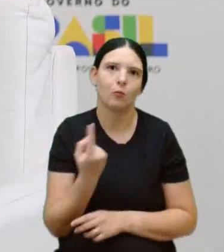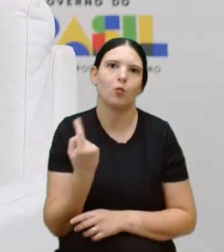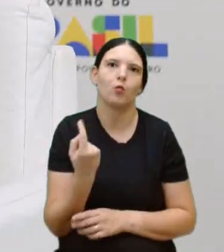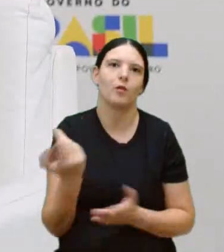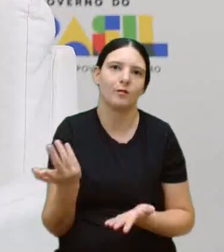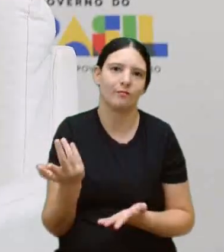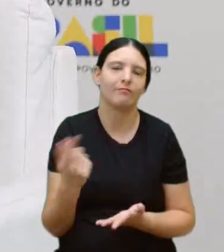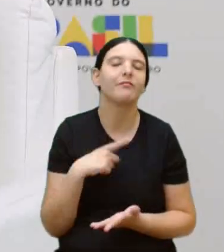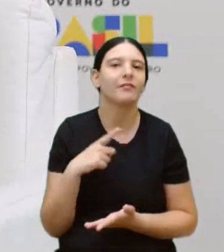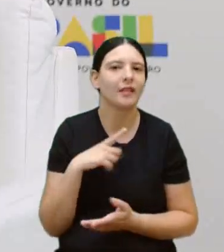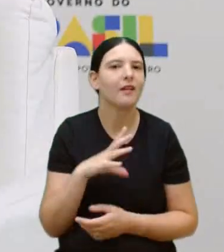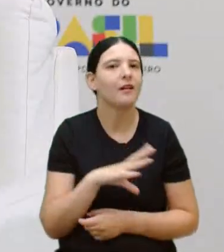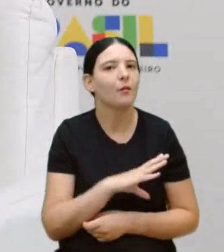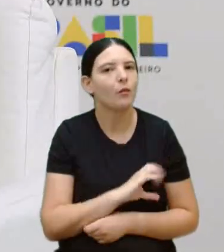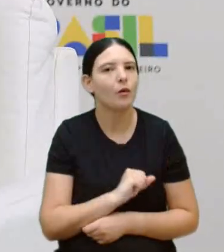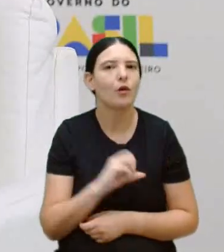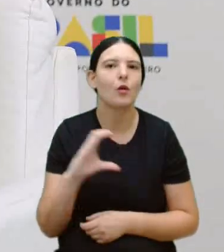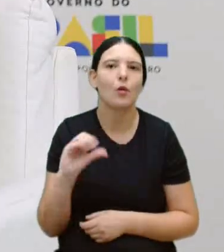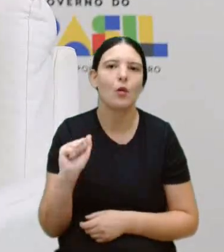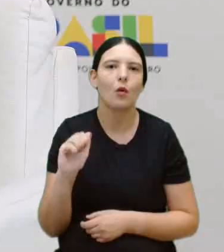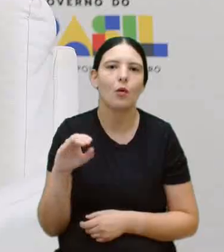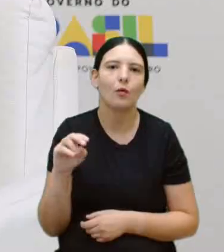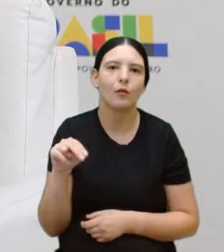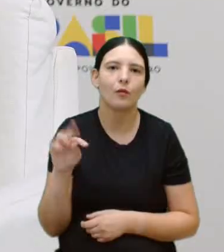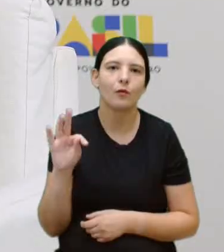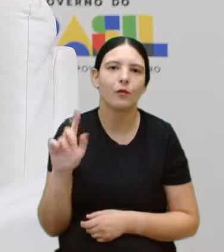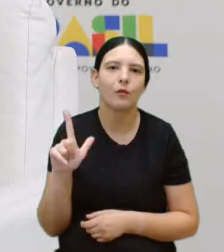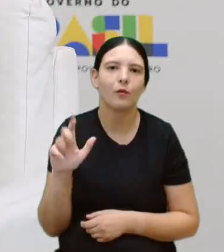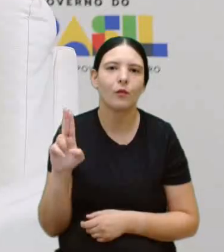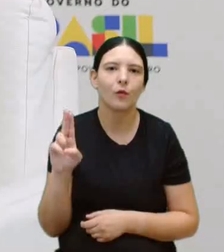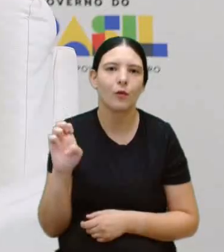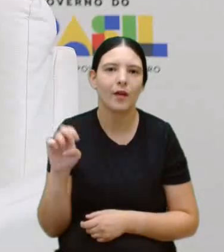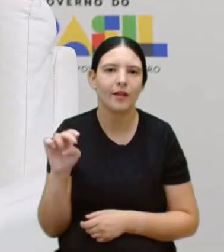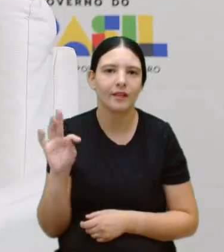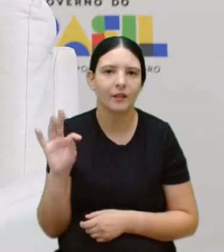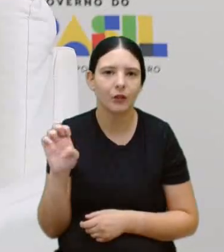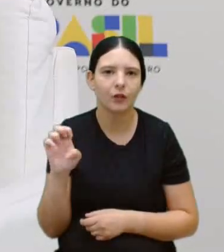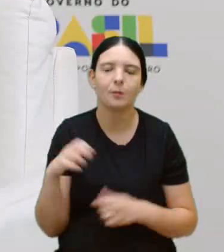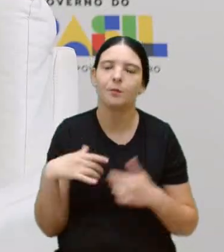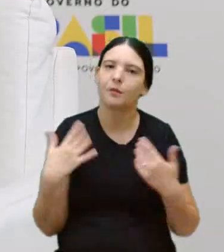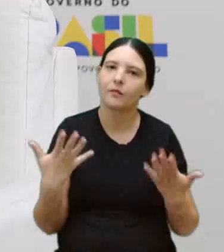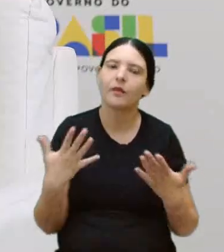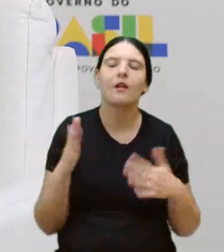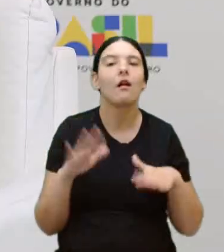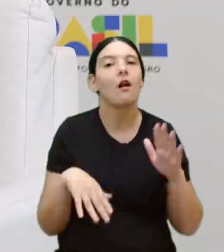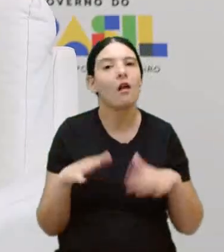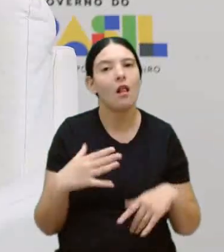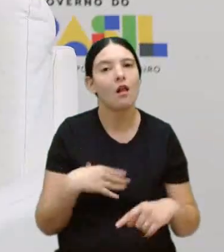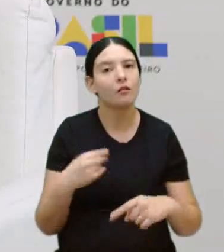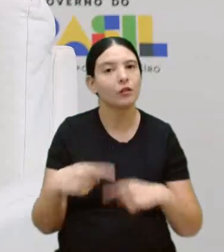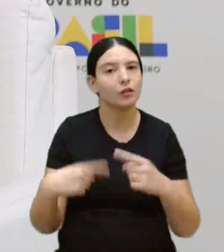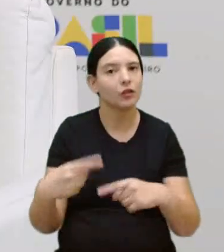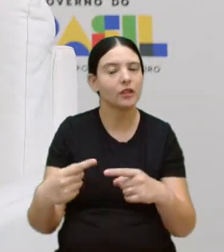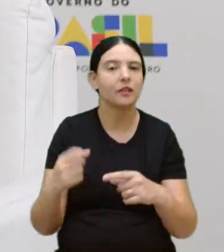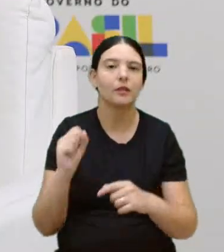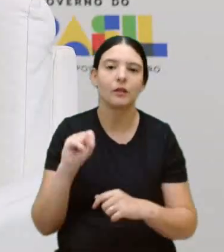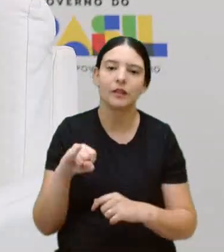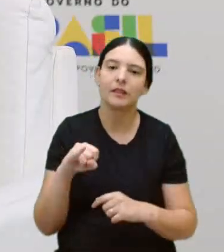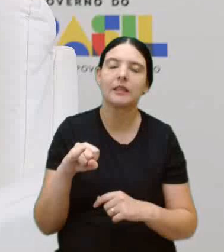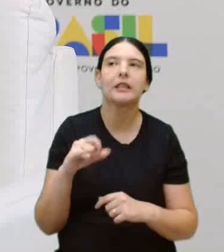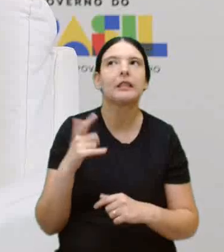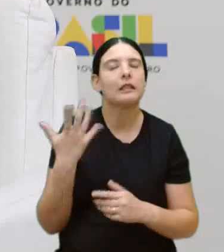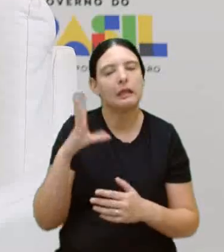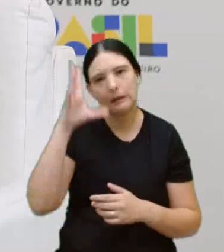confluente. Então, talvez a geração possa, se fizer um tipo de letramento